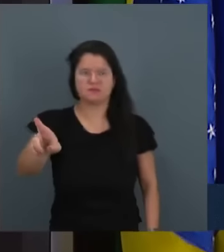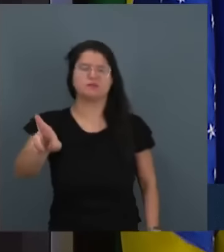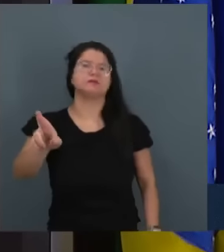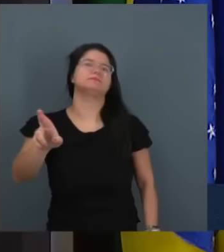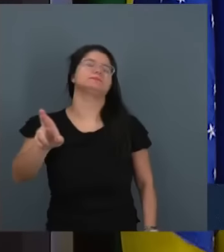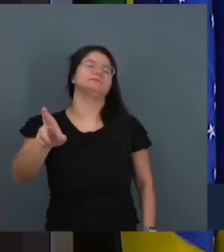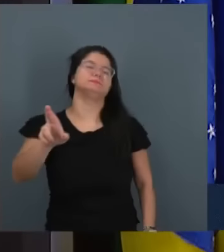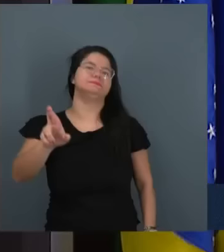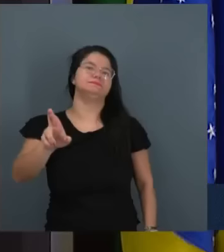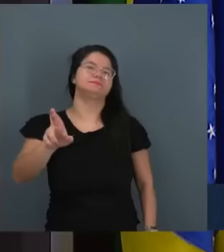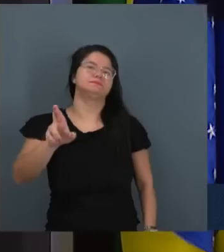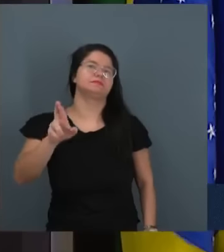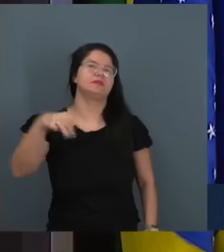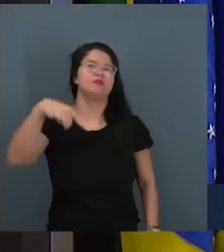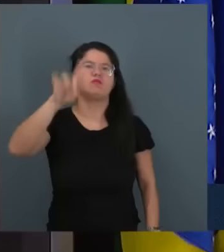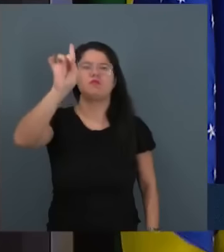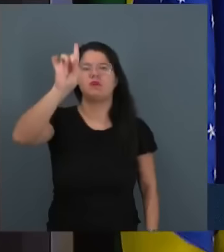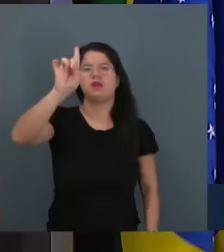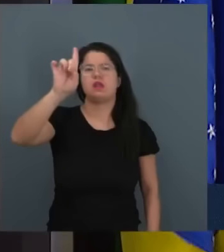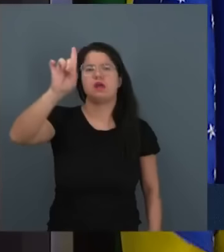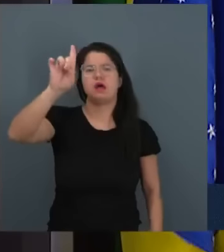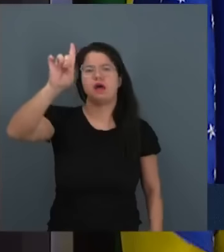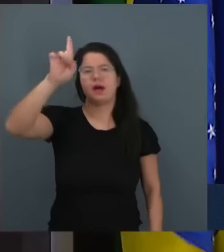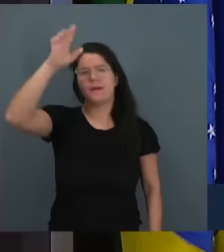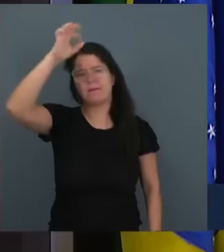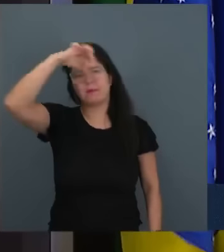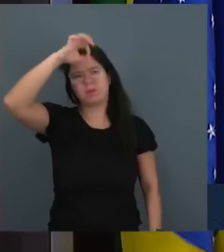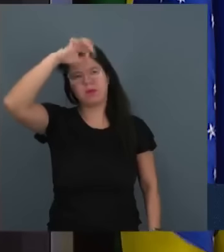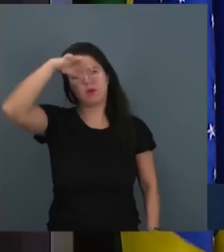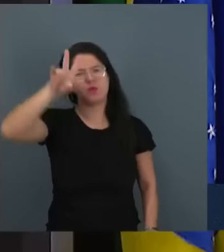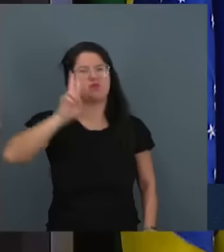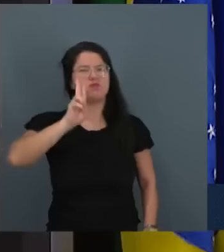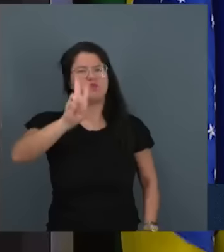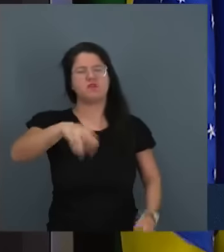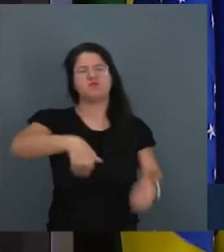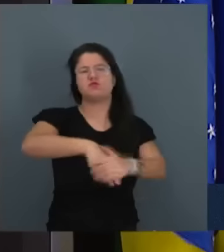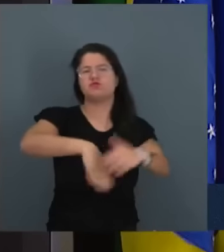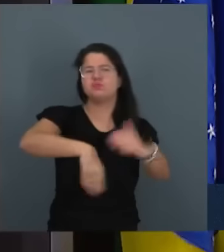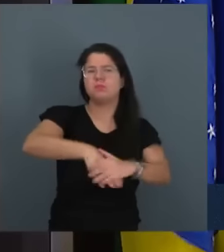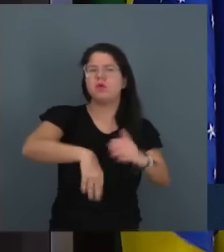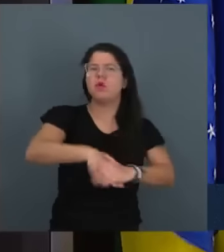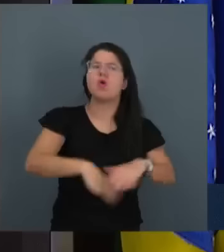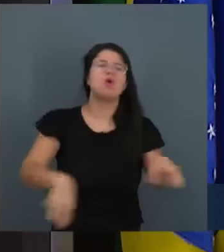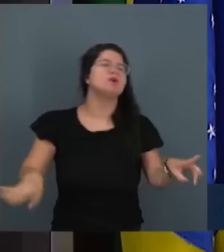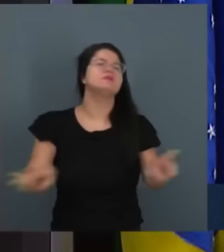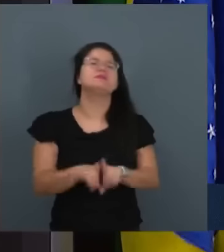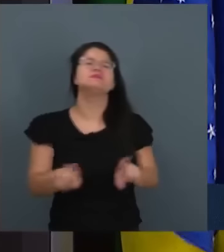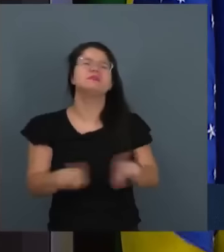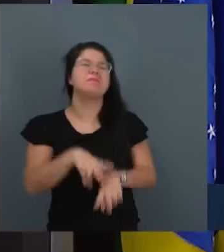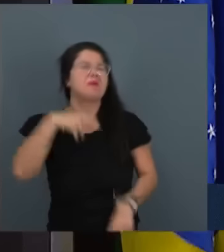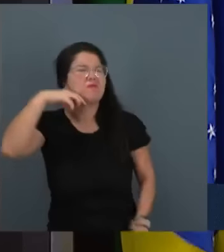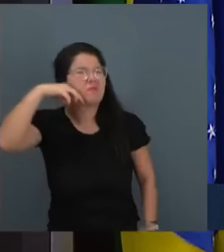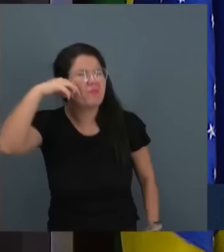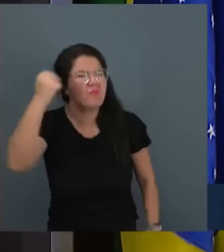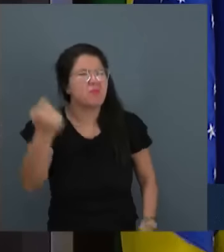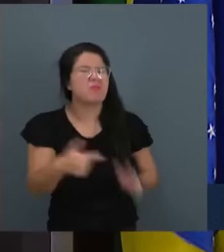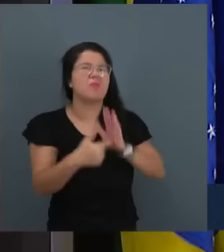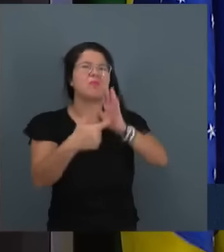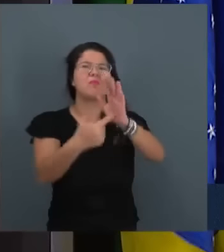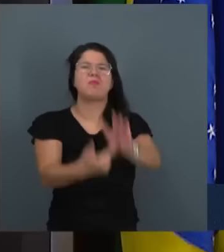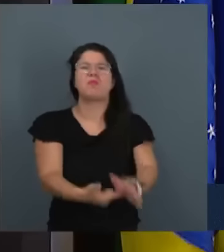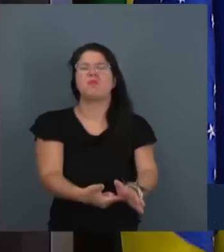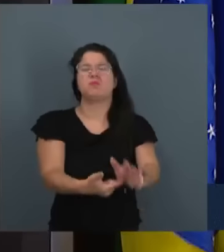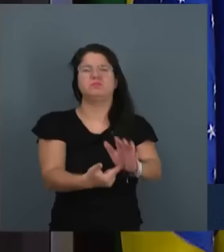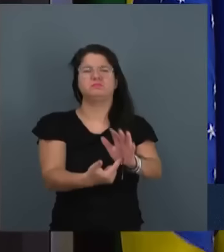foi lá para Lima ver a final da Libertadores e depois impôs vergonhosamente um sigilo